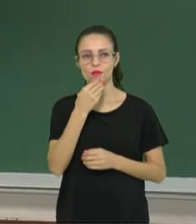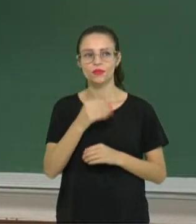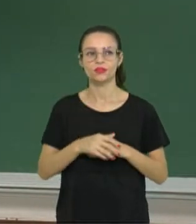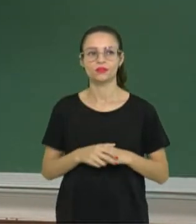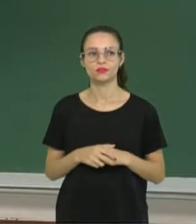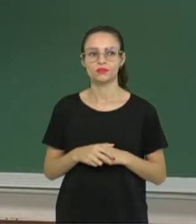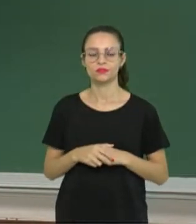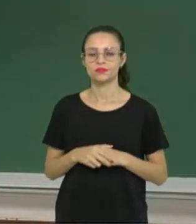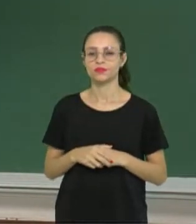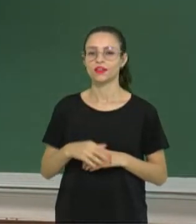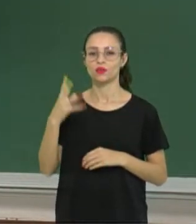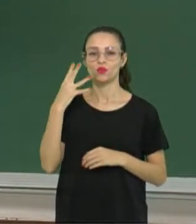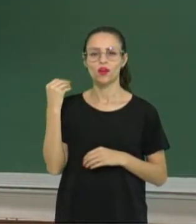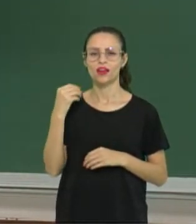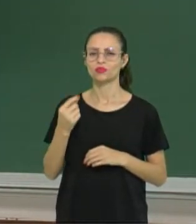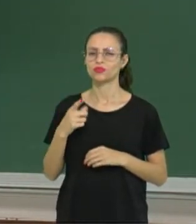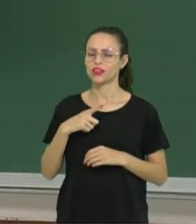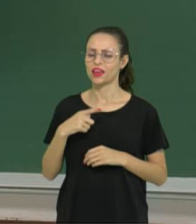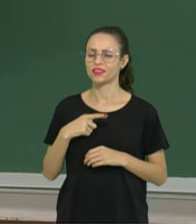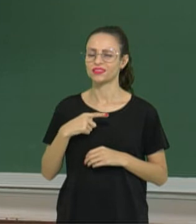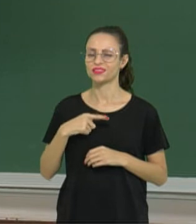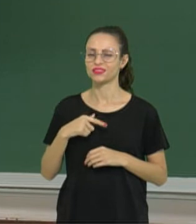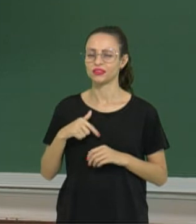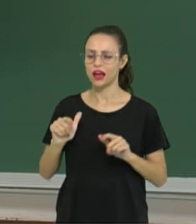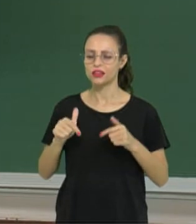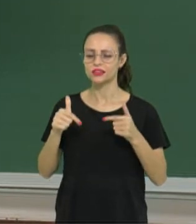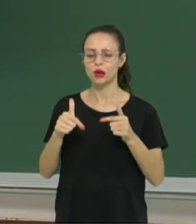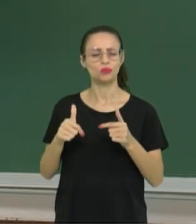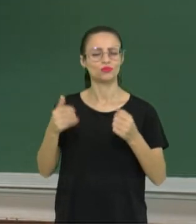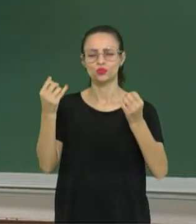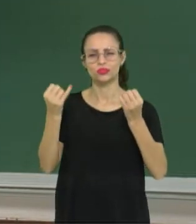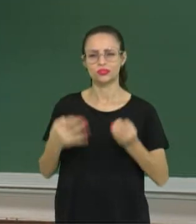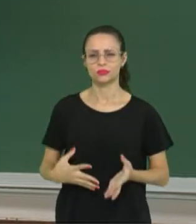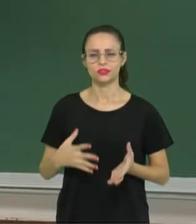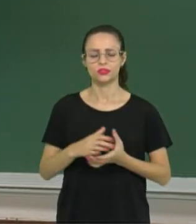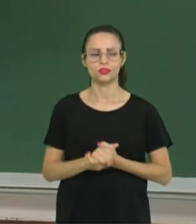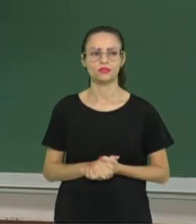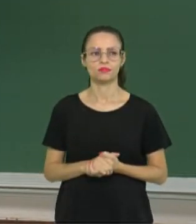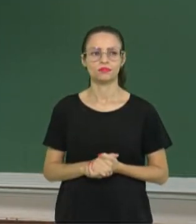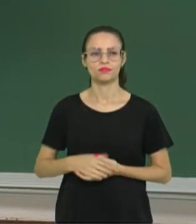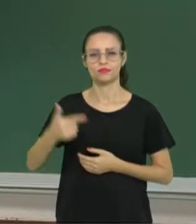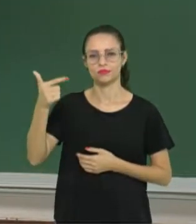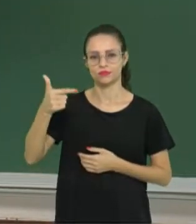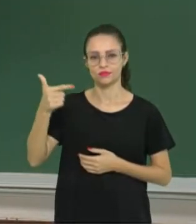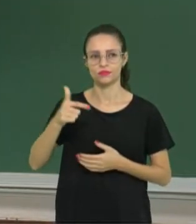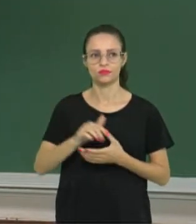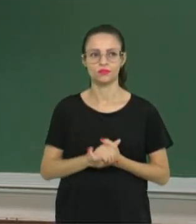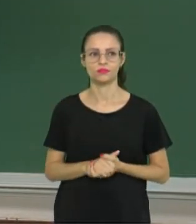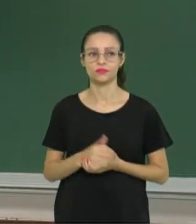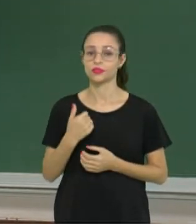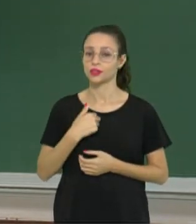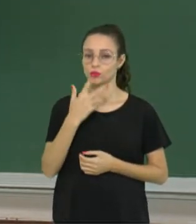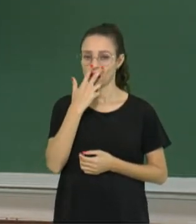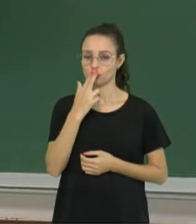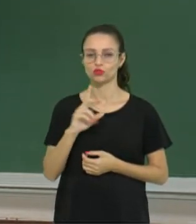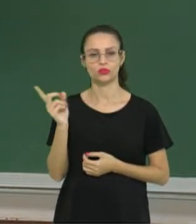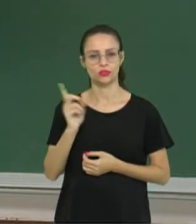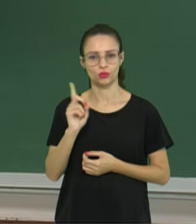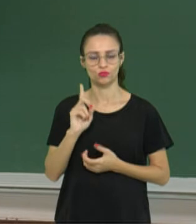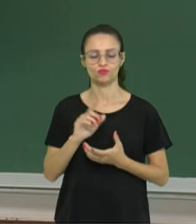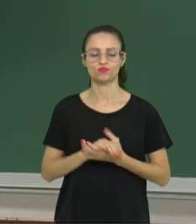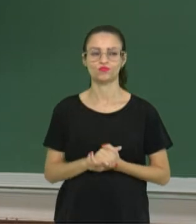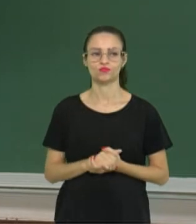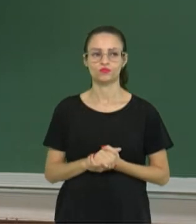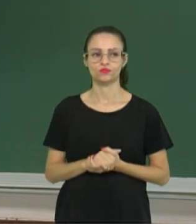são inexplicáveis. Na segunda questão, I think I won't. Eu acho que não. Calvin's